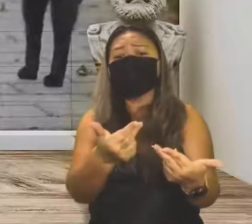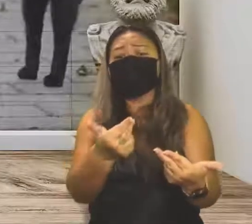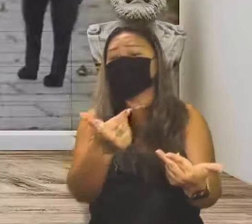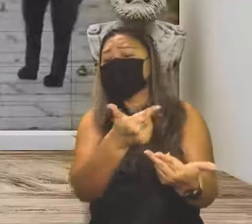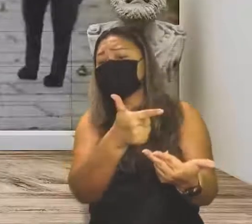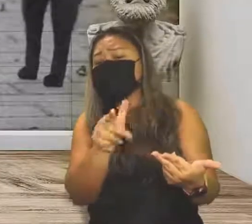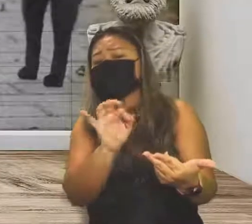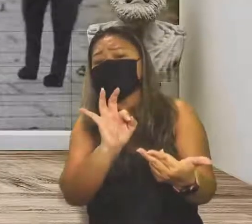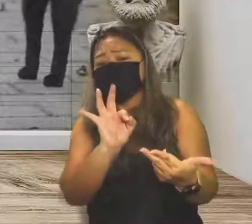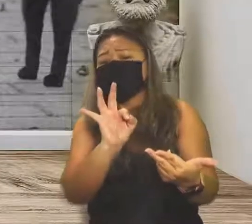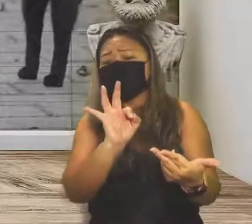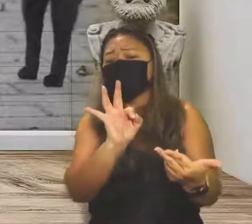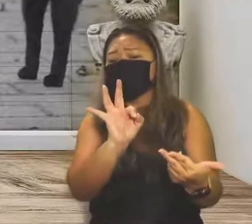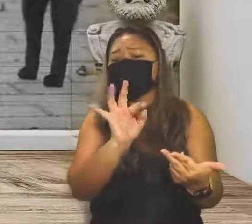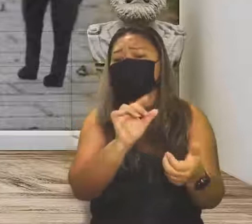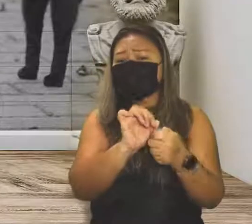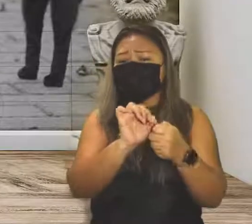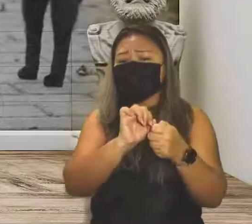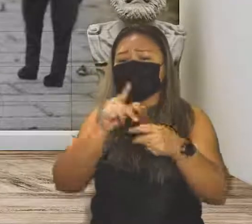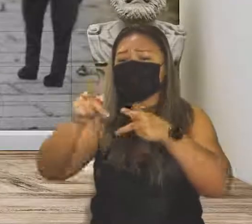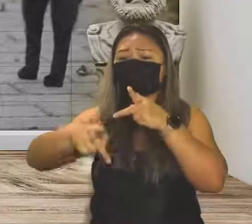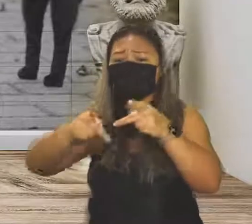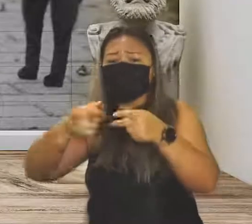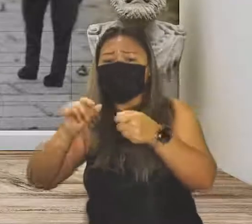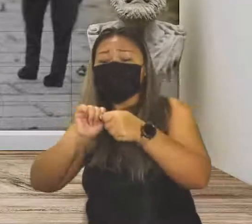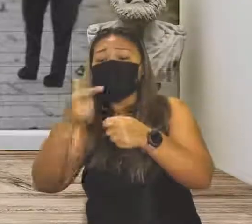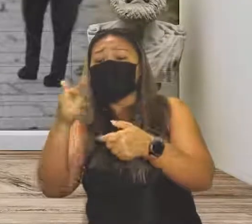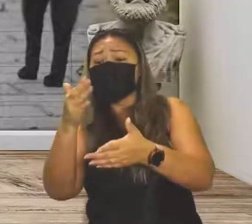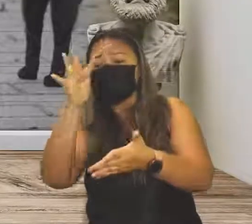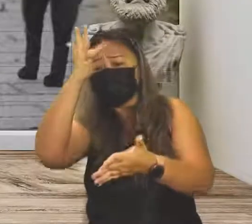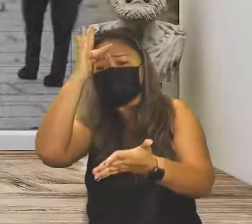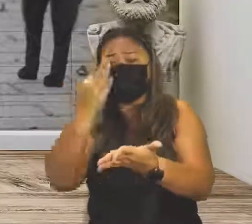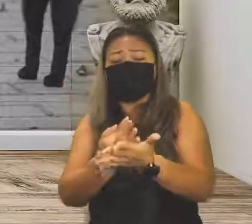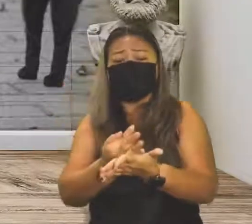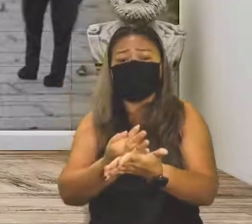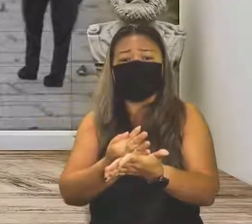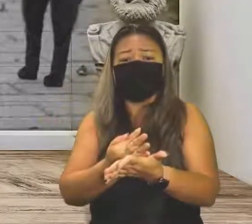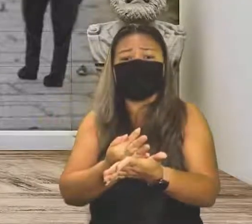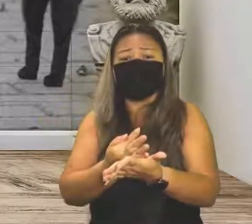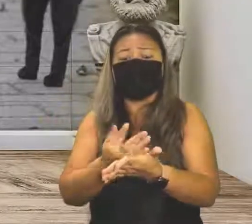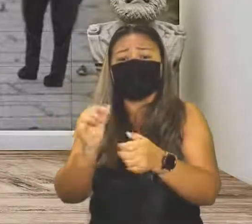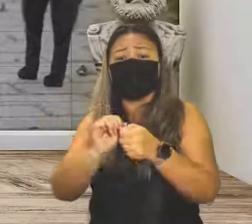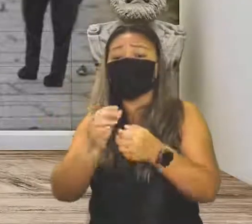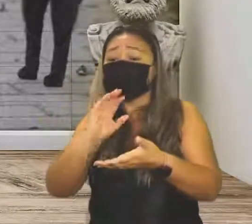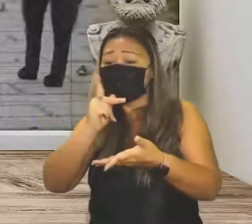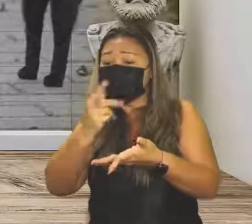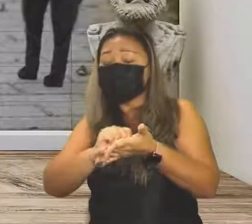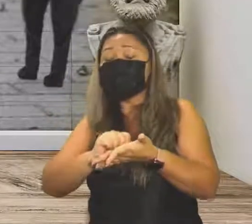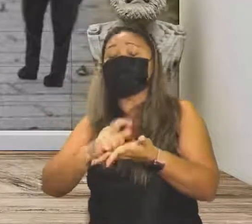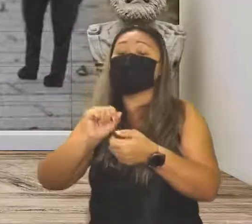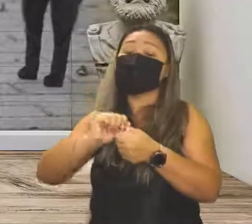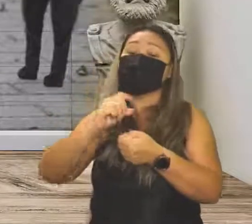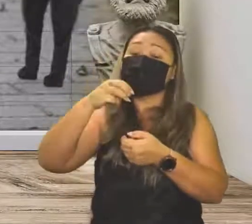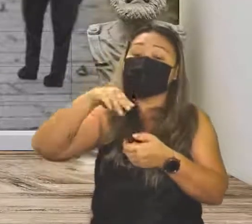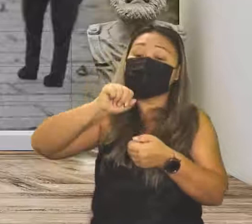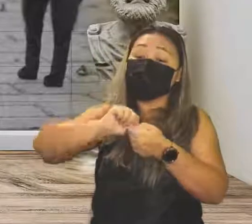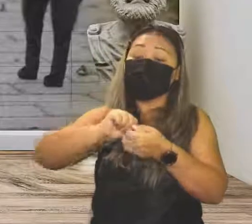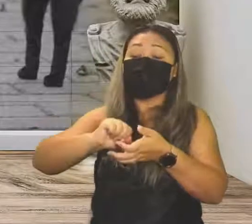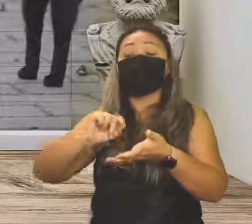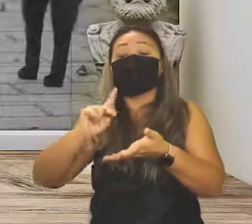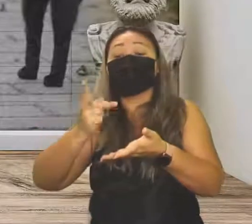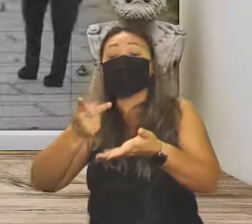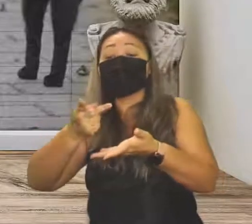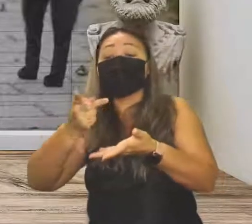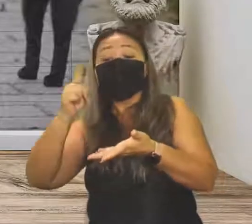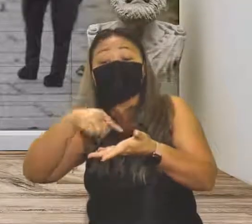fé, lembra do senso comum? Nós não temos fé que se eu tomar um chá de limão com mel não vai curar o meu